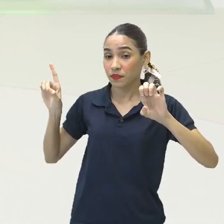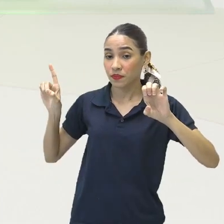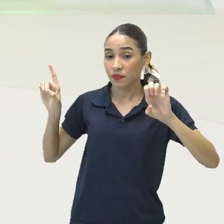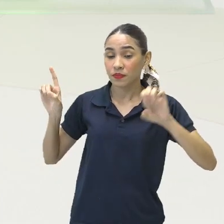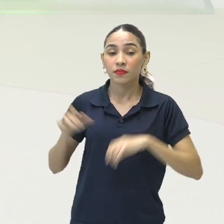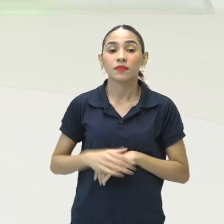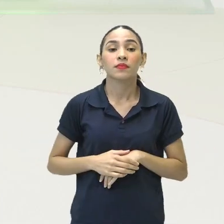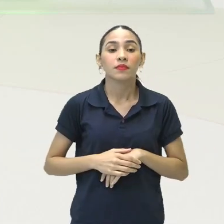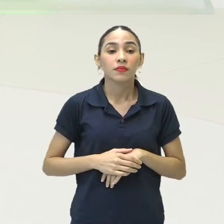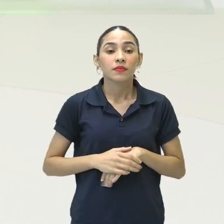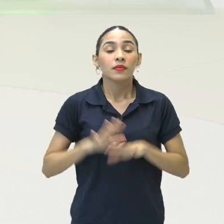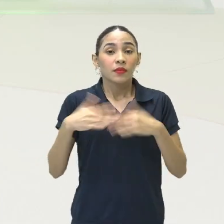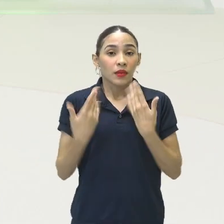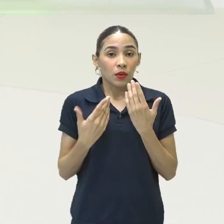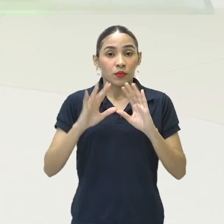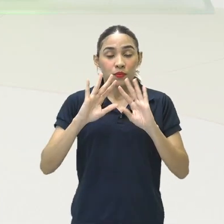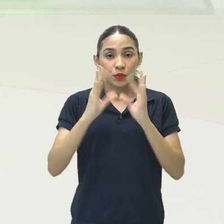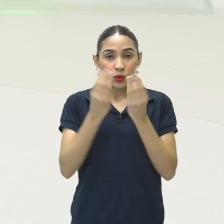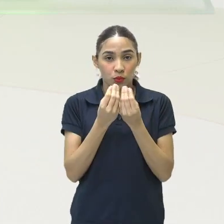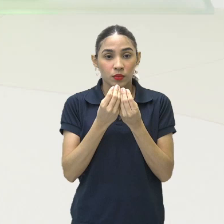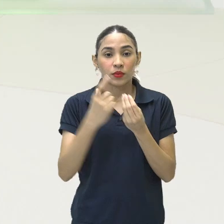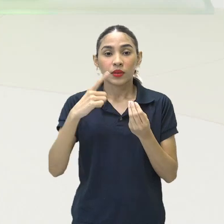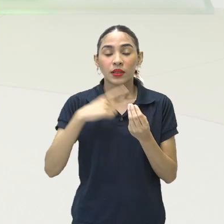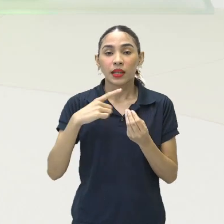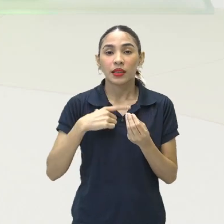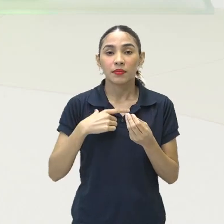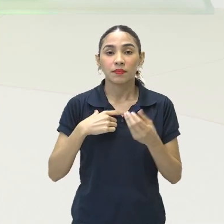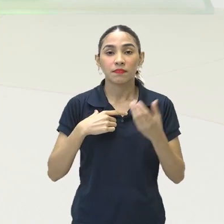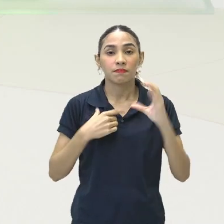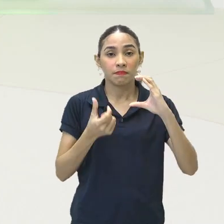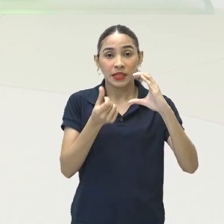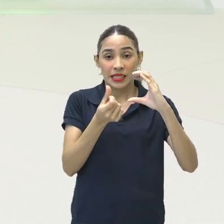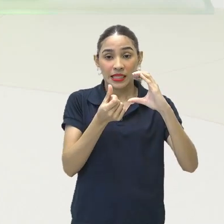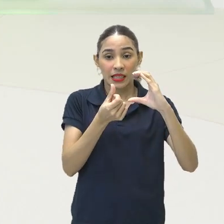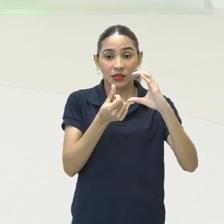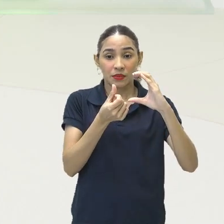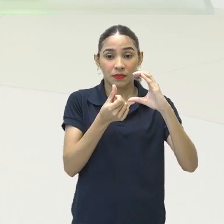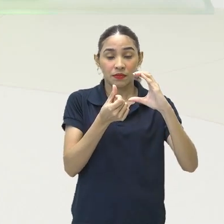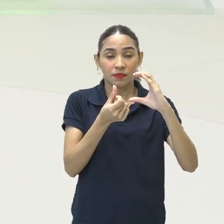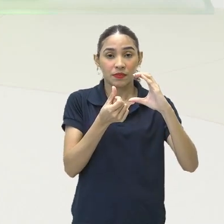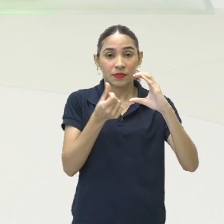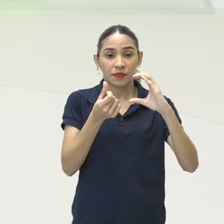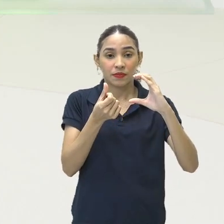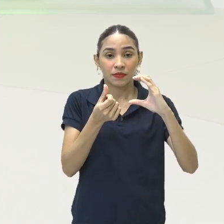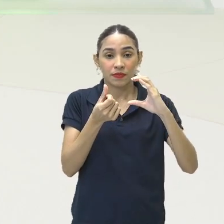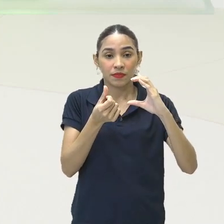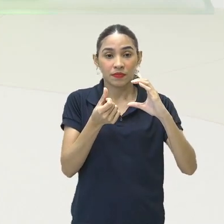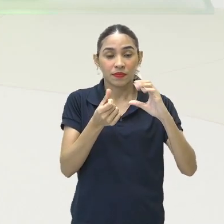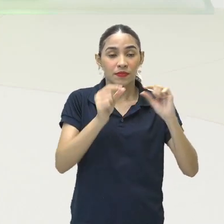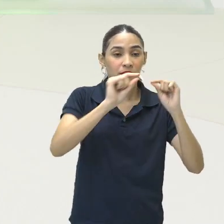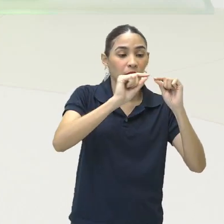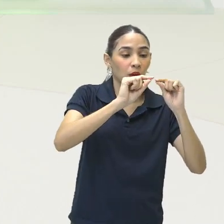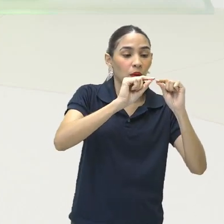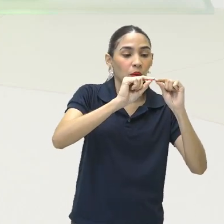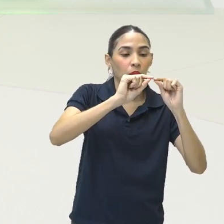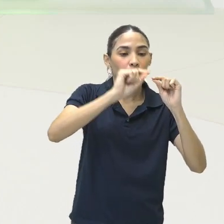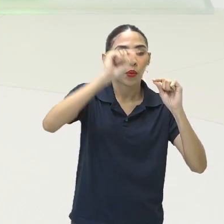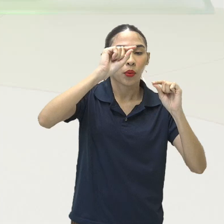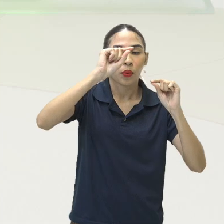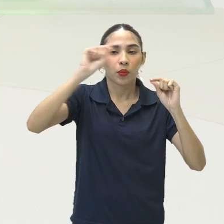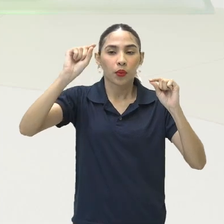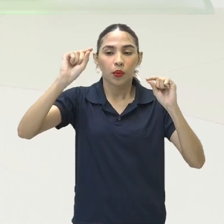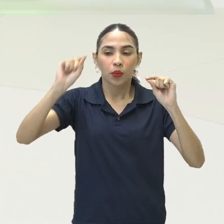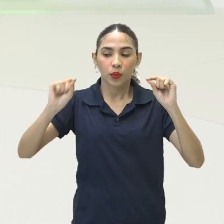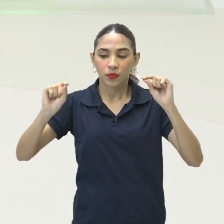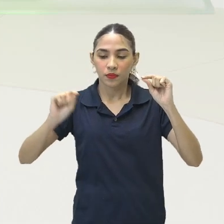aqui? Esse composto, ele tem 6 carbonos, ele está em forma de bastão. Cada cantinho aqui tem um